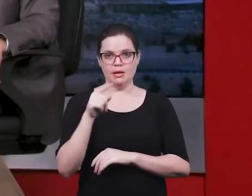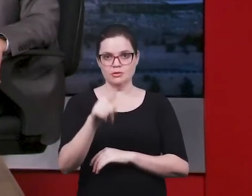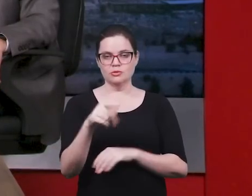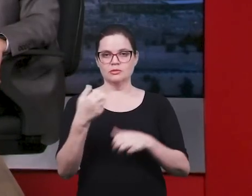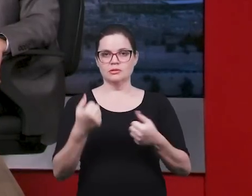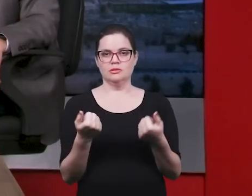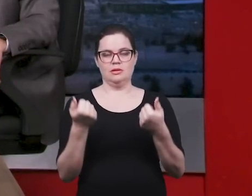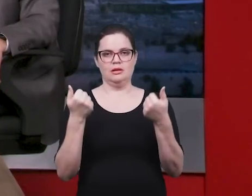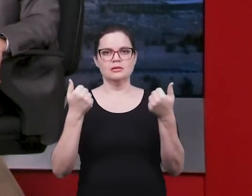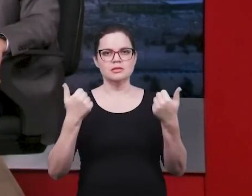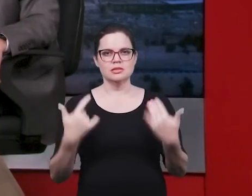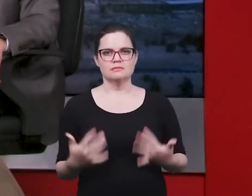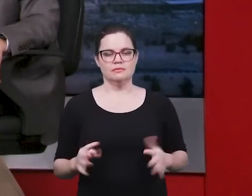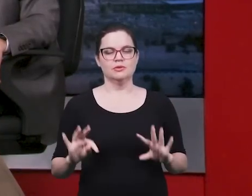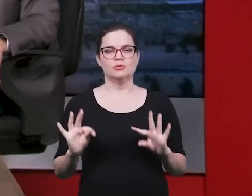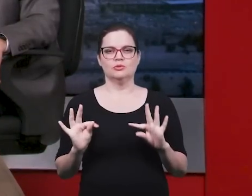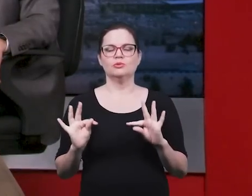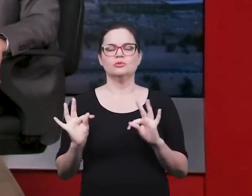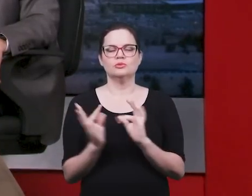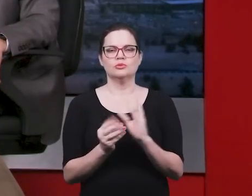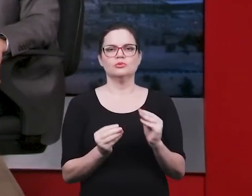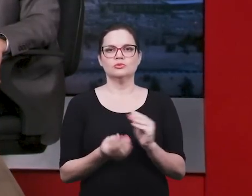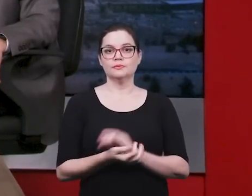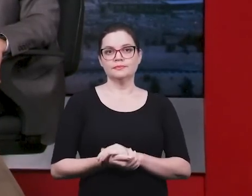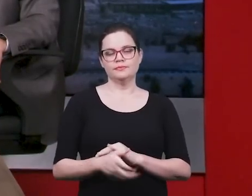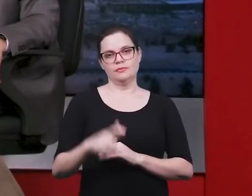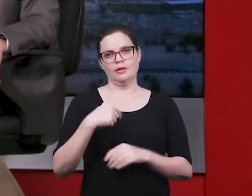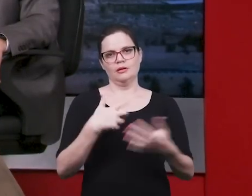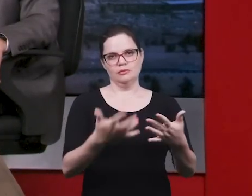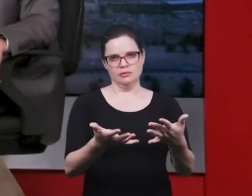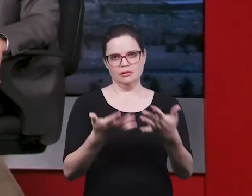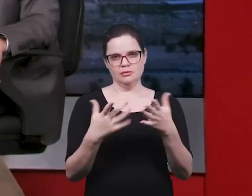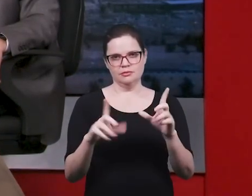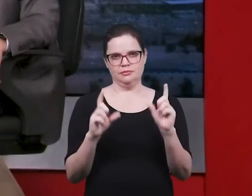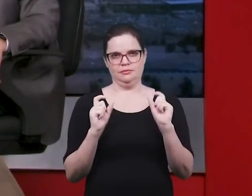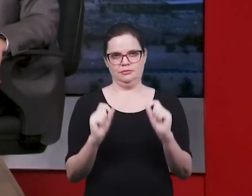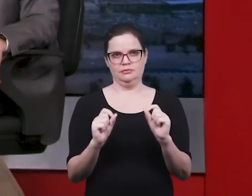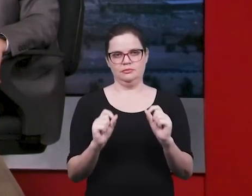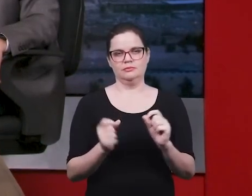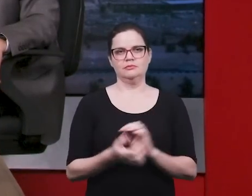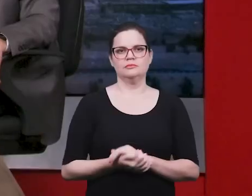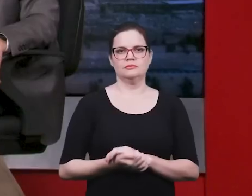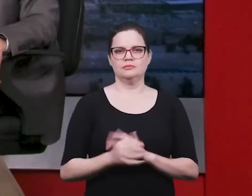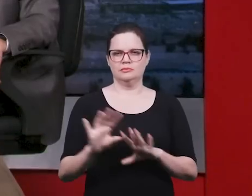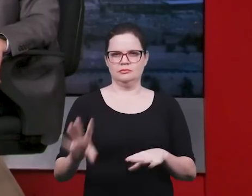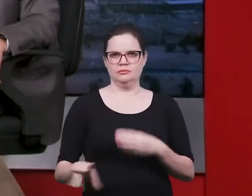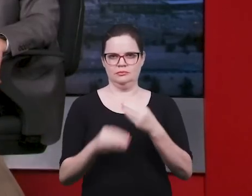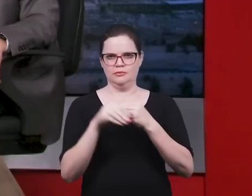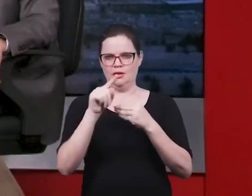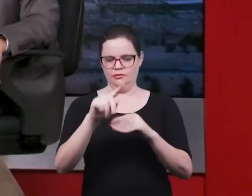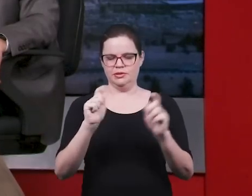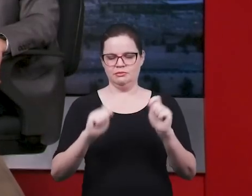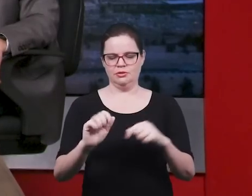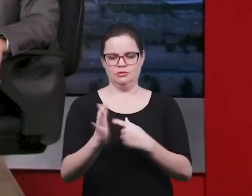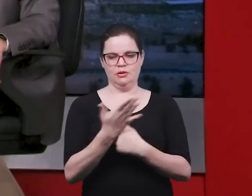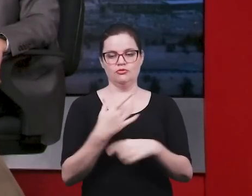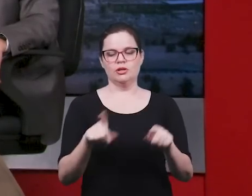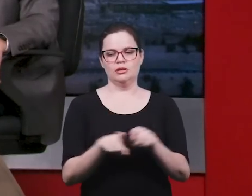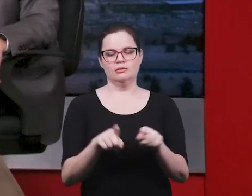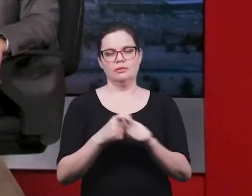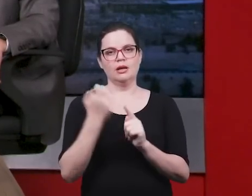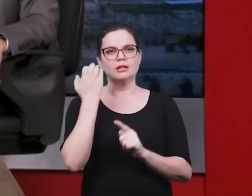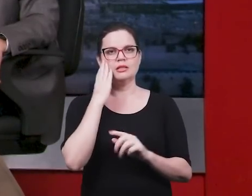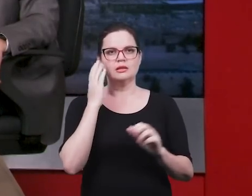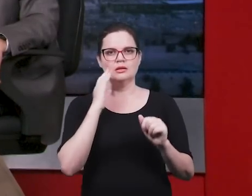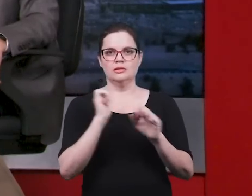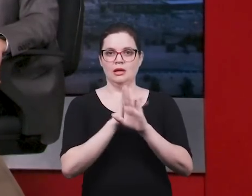da sua fala, eu gostaria de, talvez você pode nos ajudar aqui a